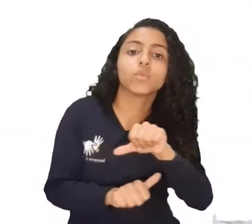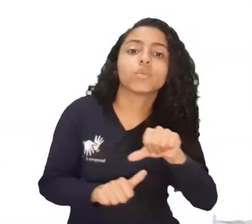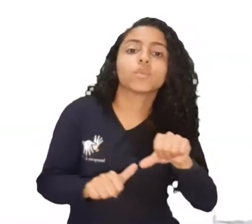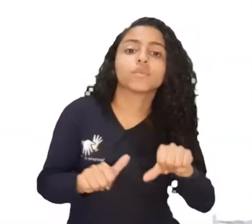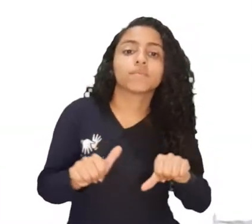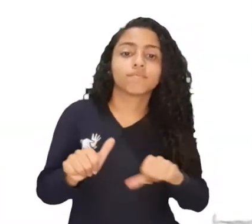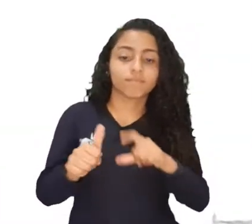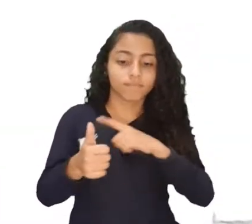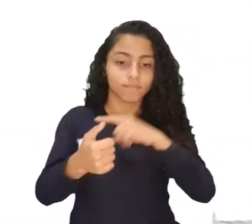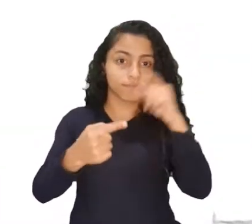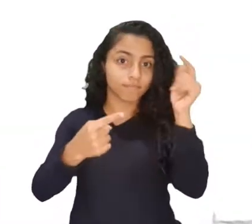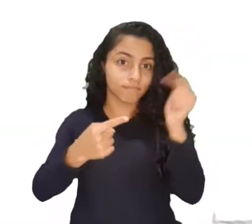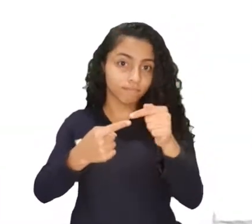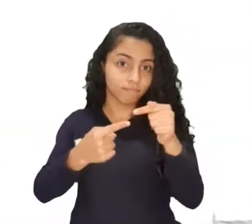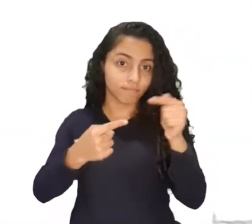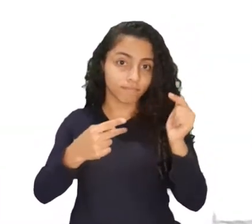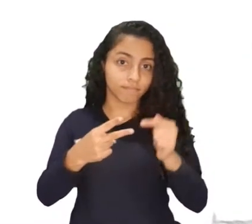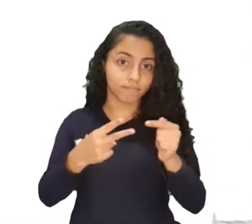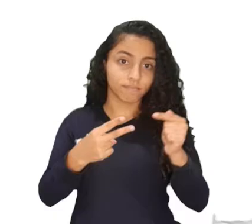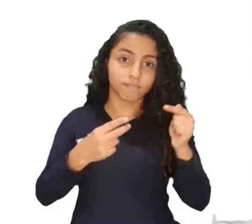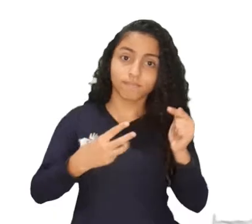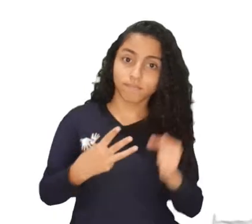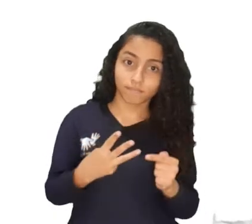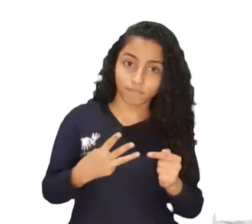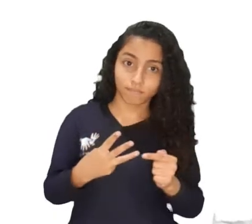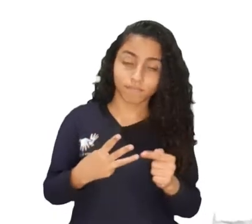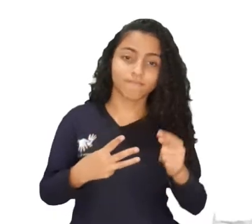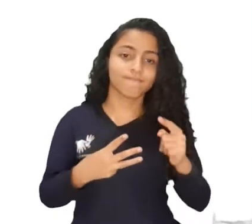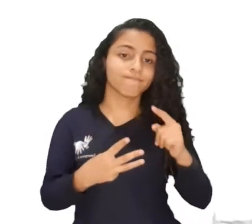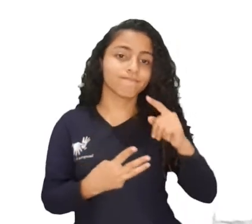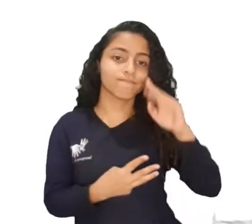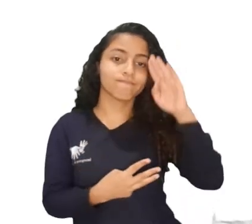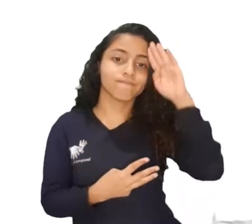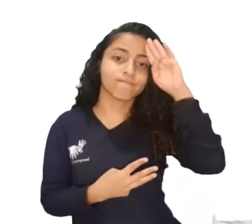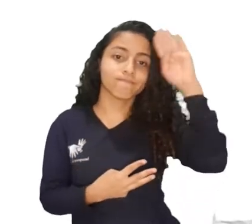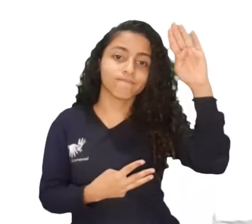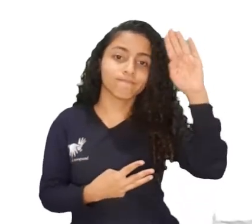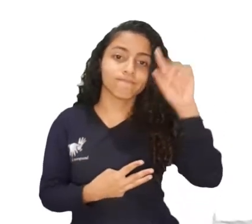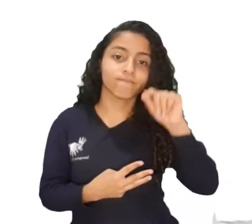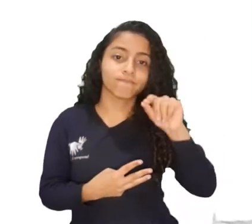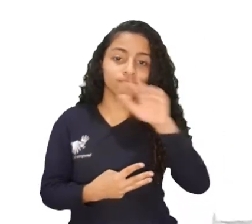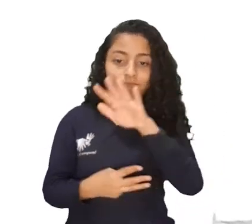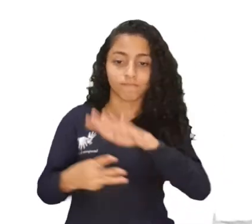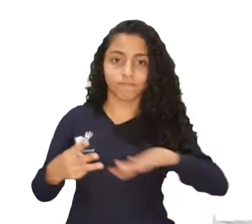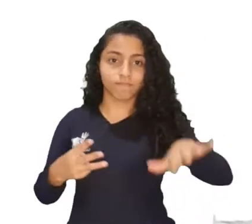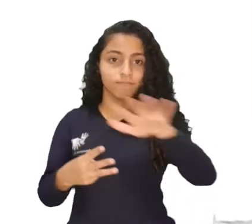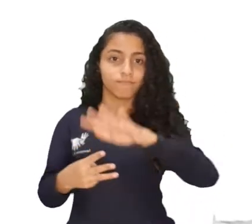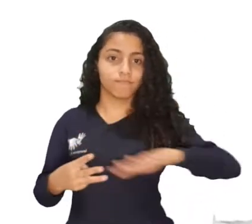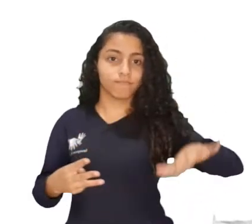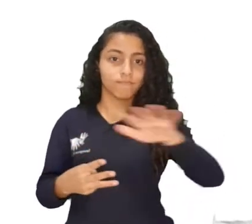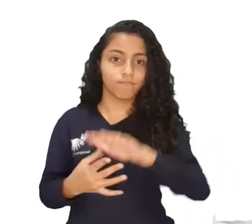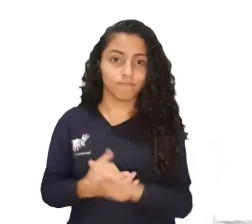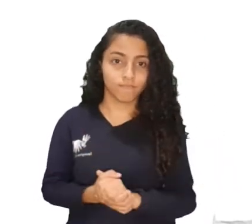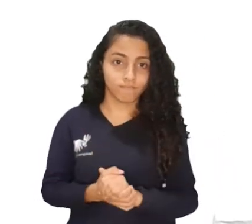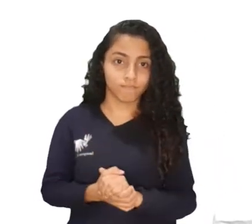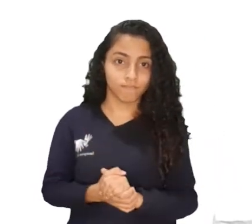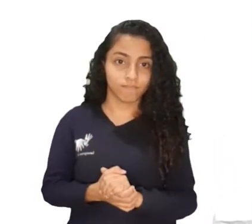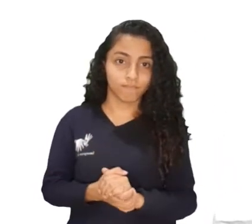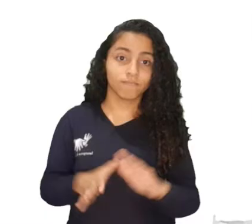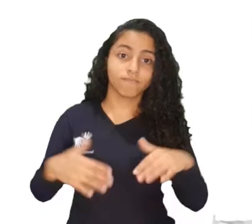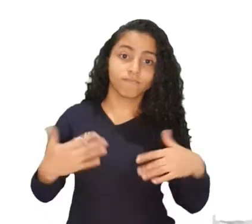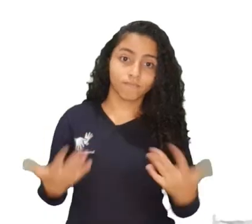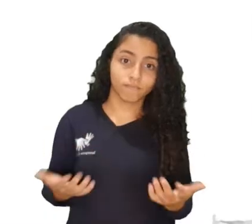eixos principais. Um dos principais eixos, o espaço. Então, as respostas podem vir em termos